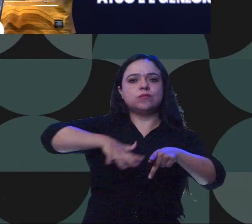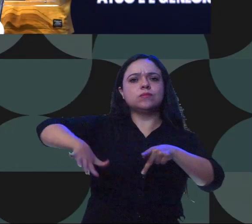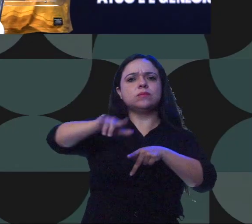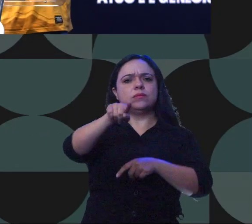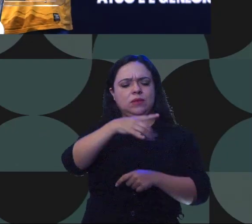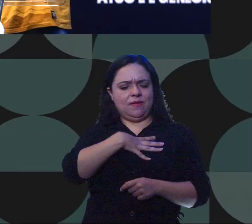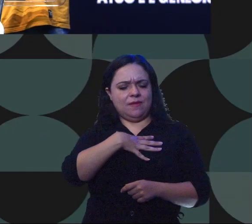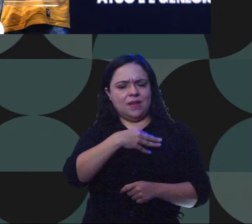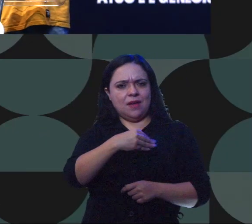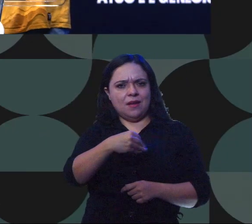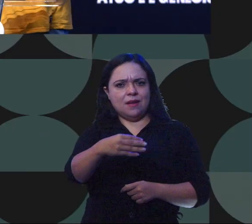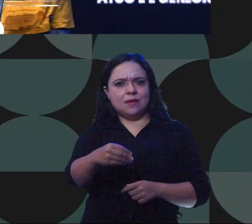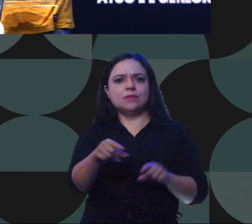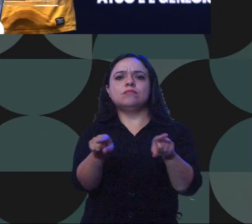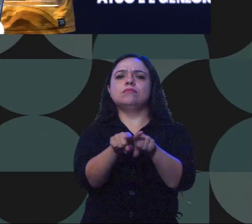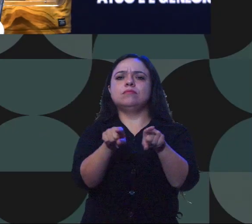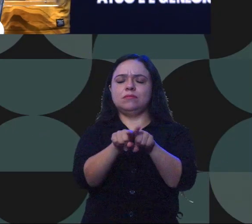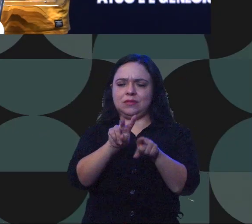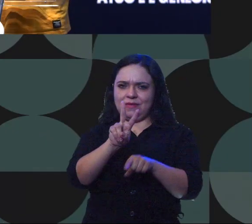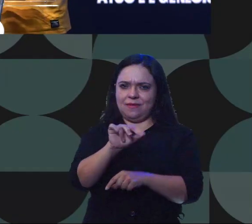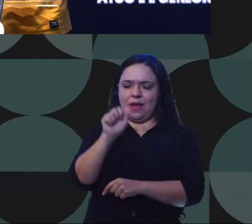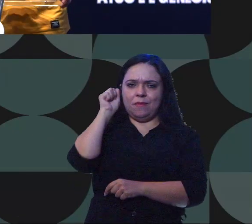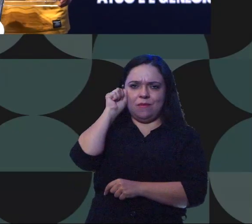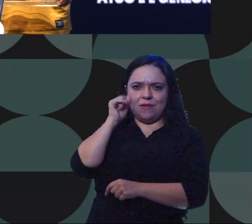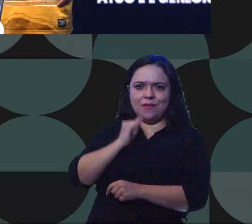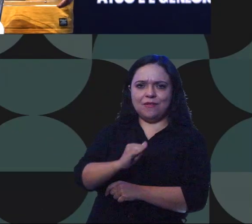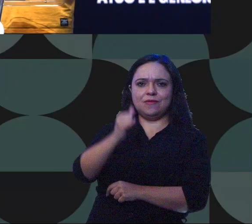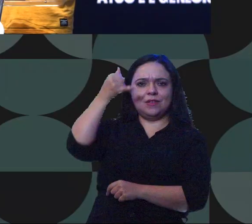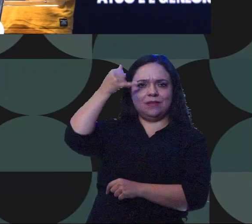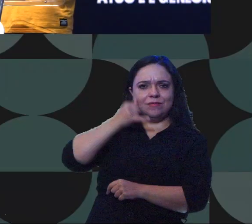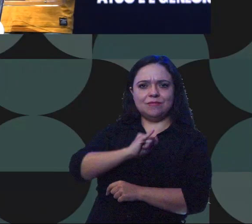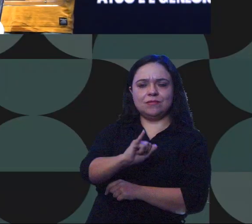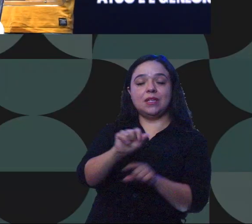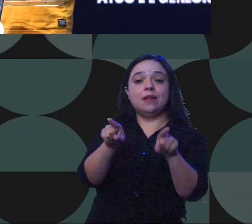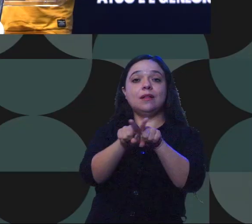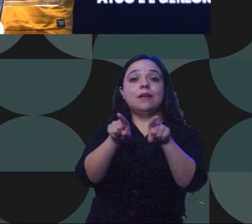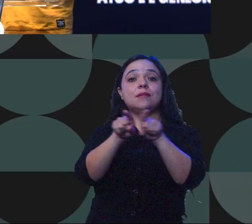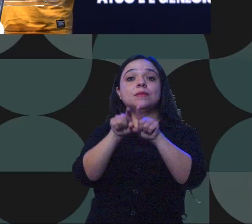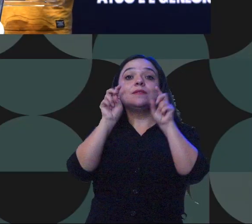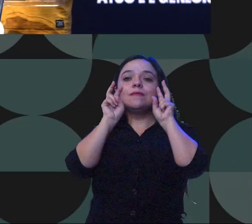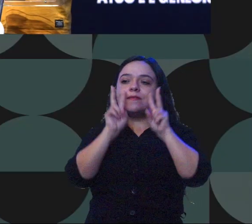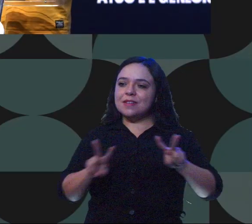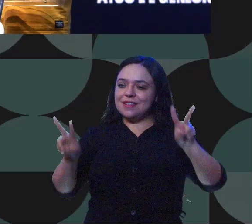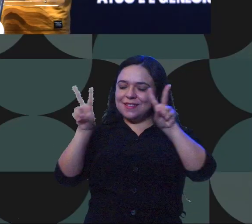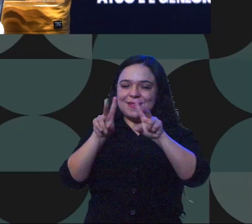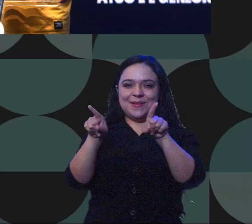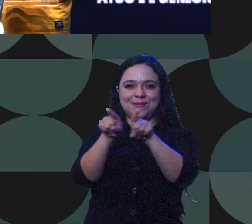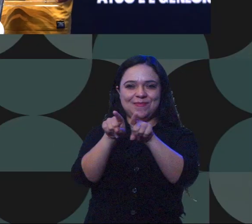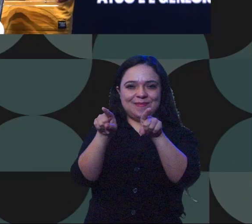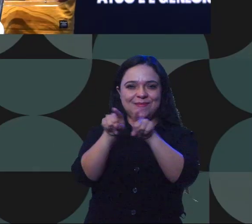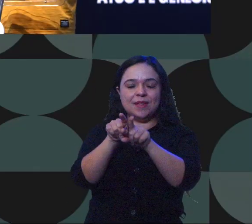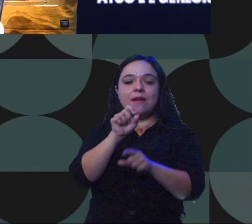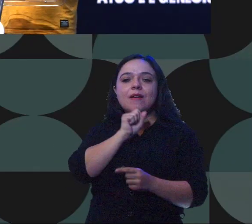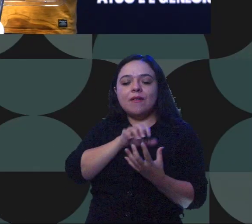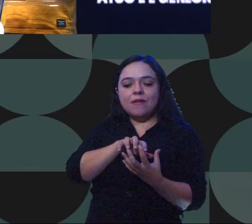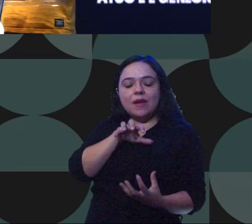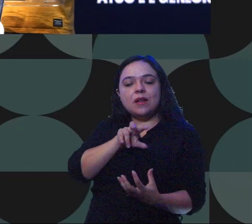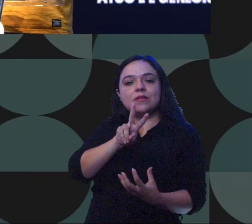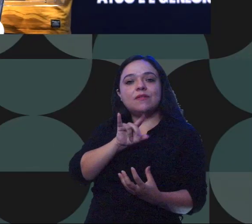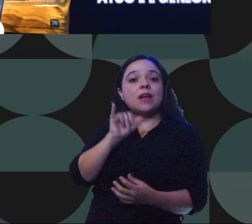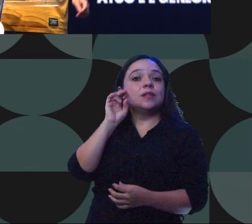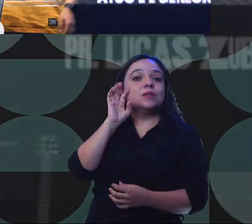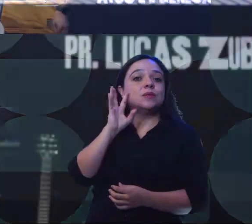vocês profetizarão, os seus jovens terão visões e os seus velhos sonharão. Essa é